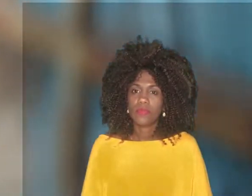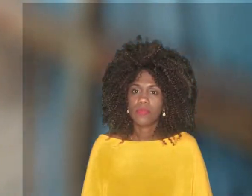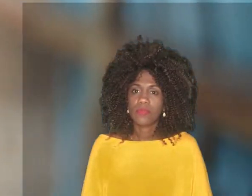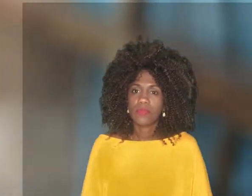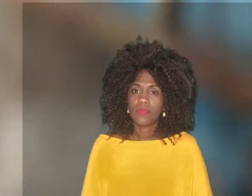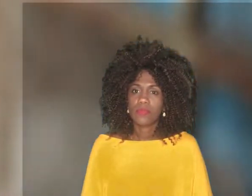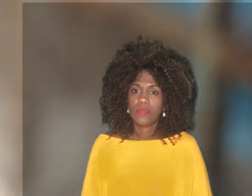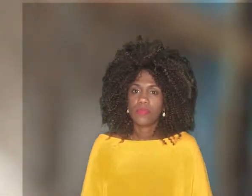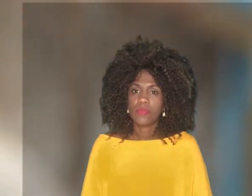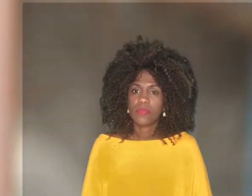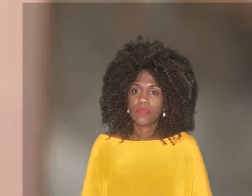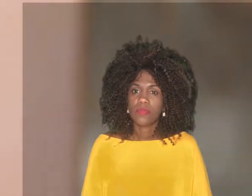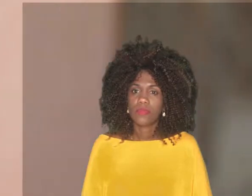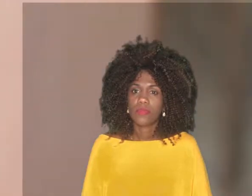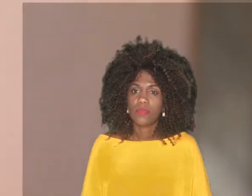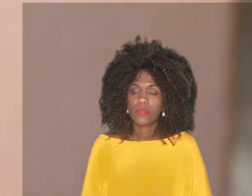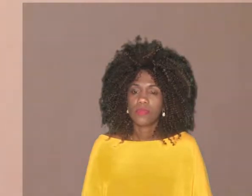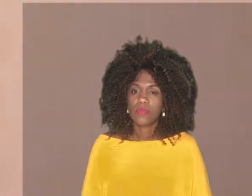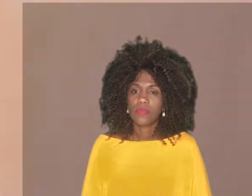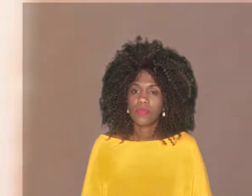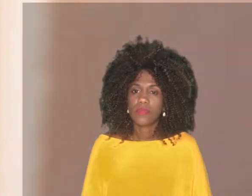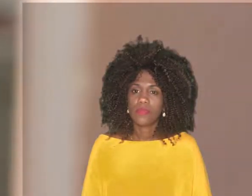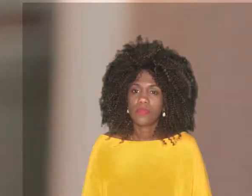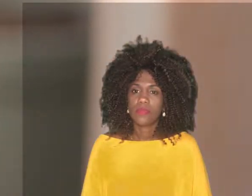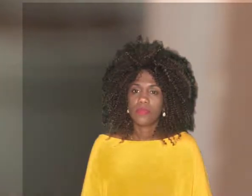Arodidiaban, Lodeim,